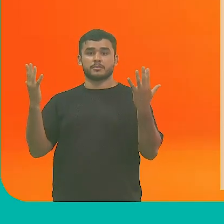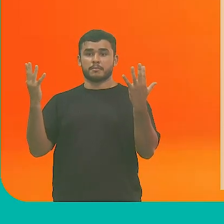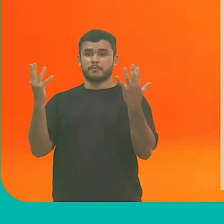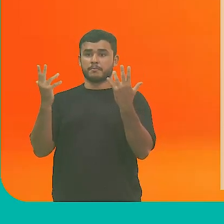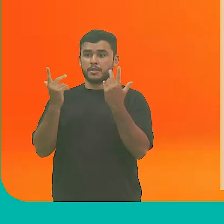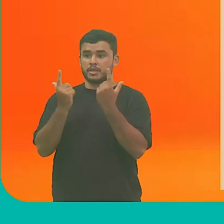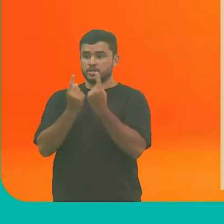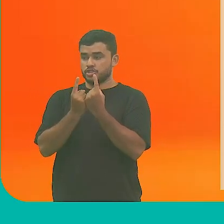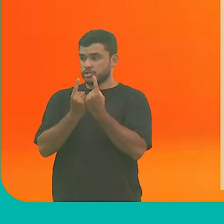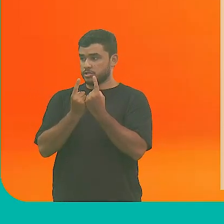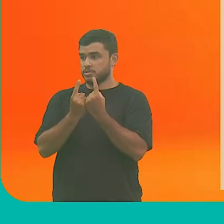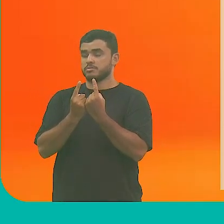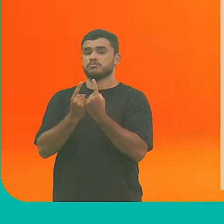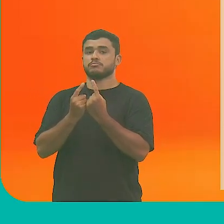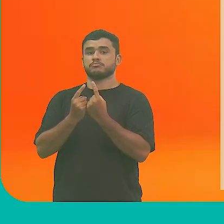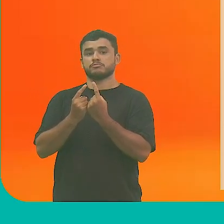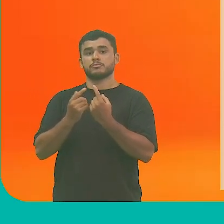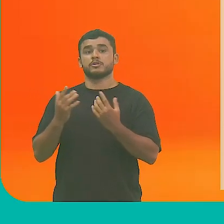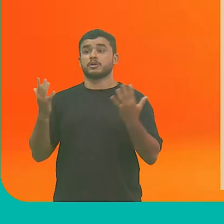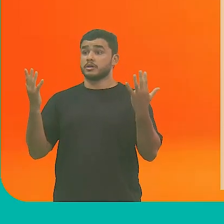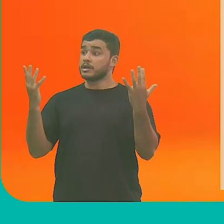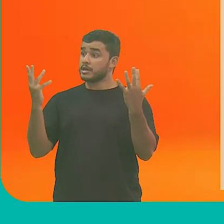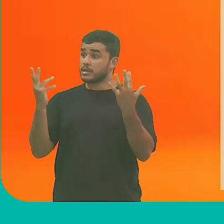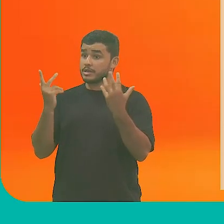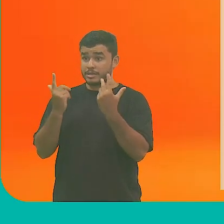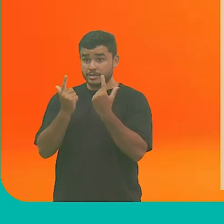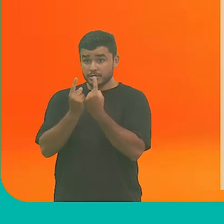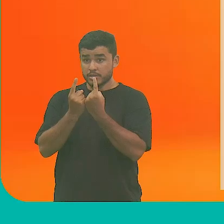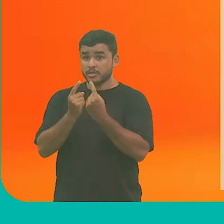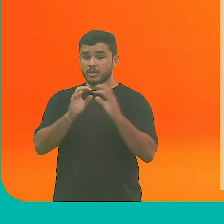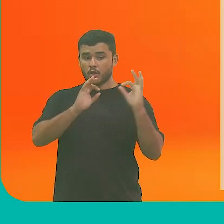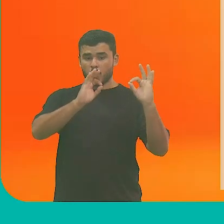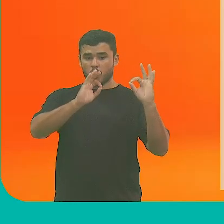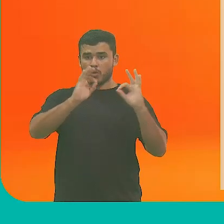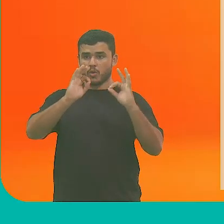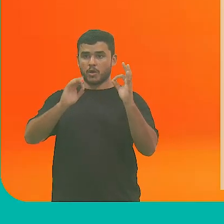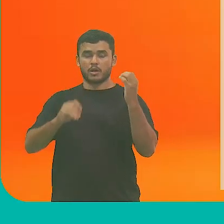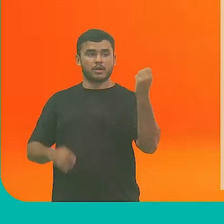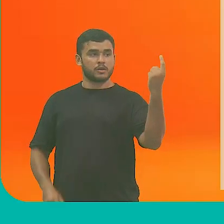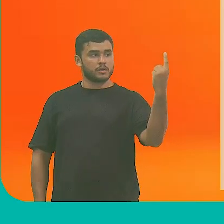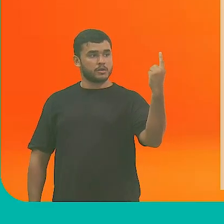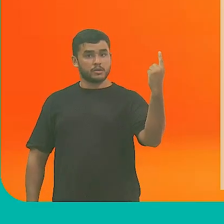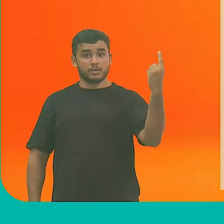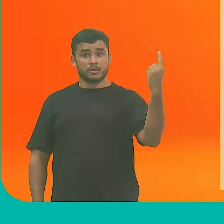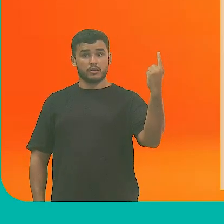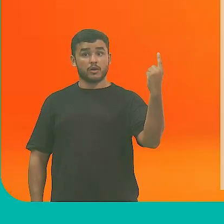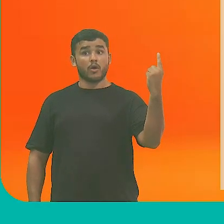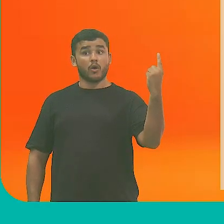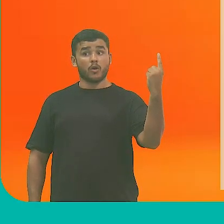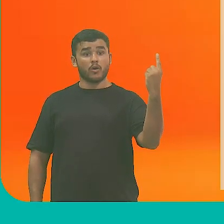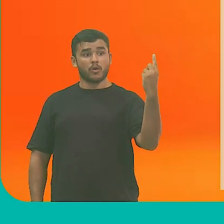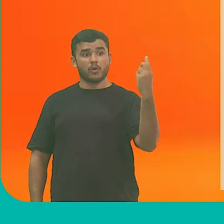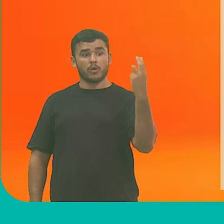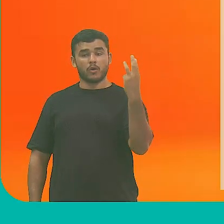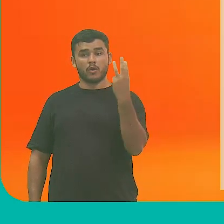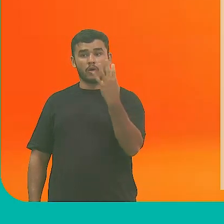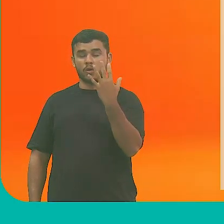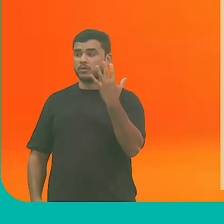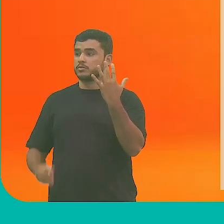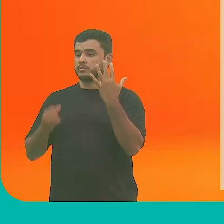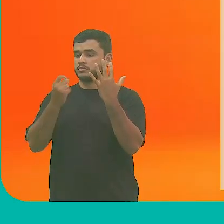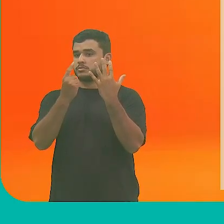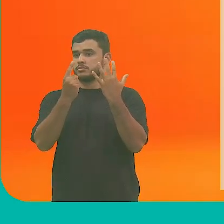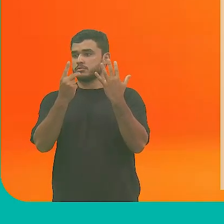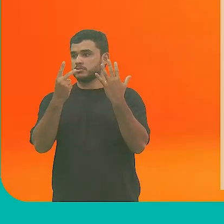uma mediana, a primeira coisa é organizar o rol, os elementos no rol. O que é o